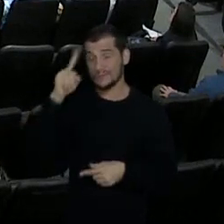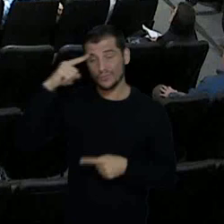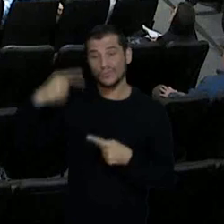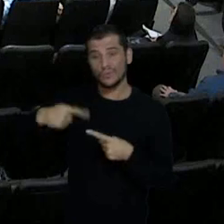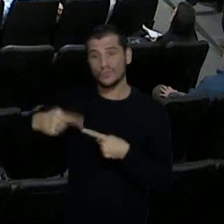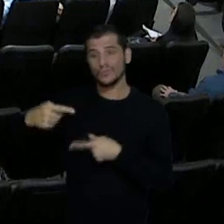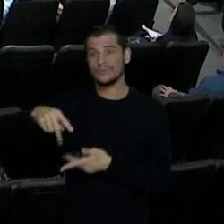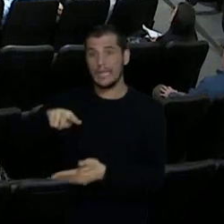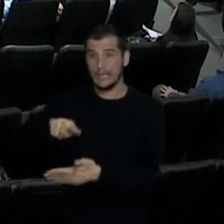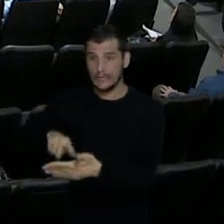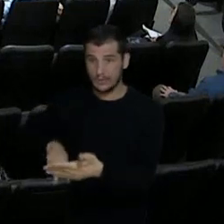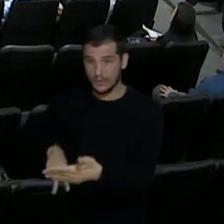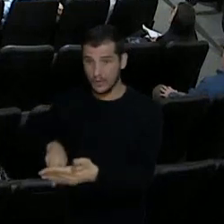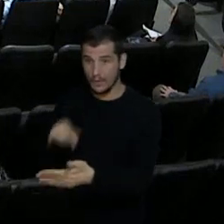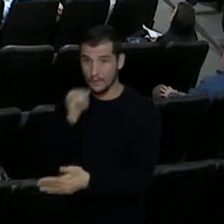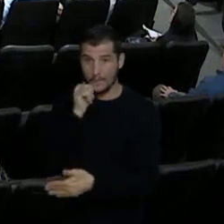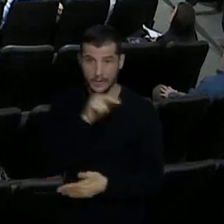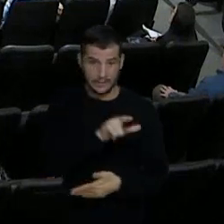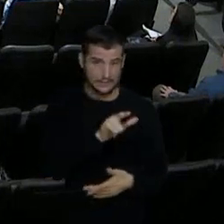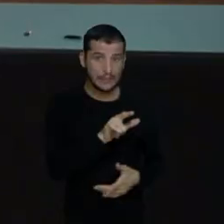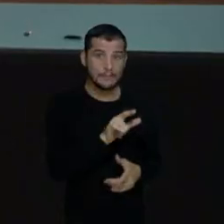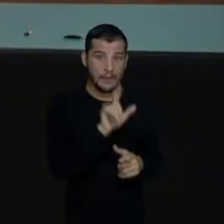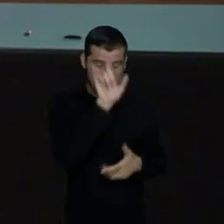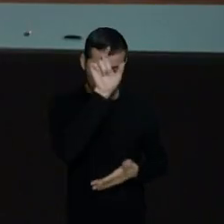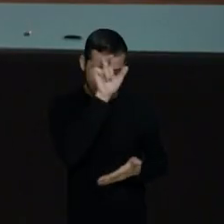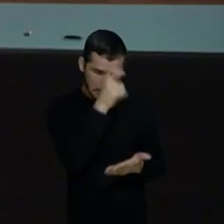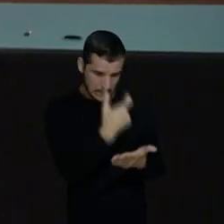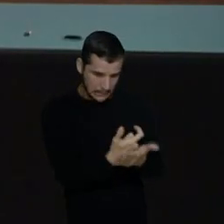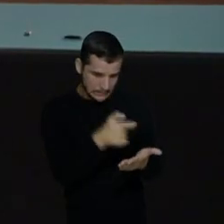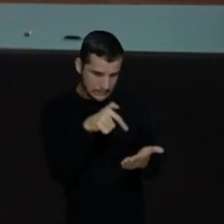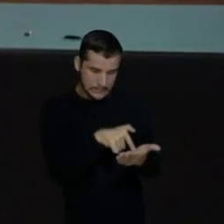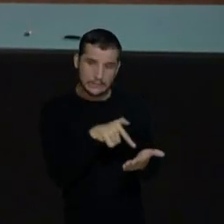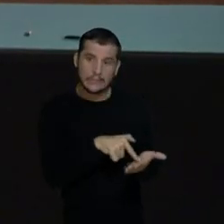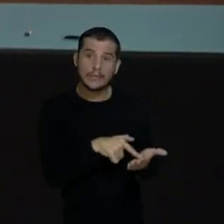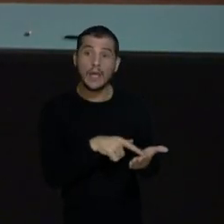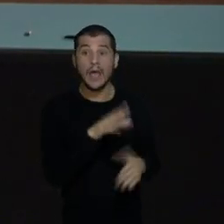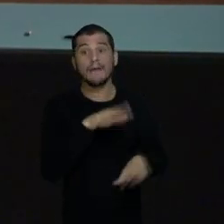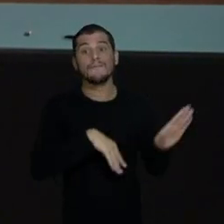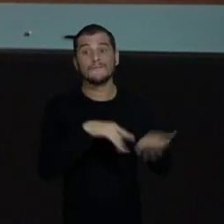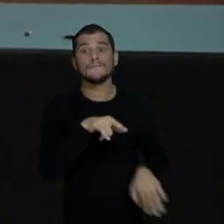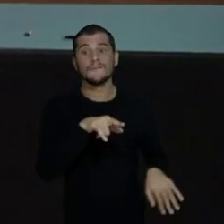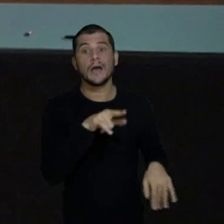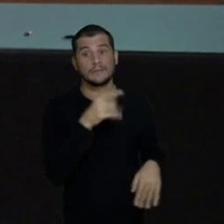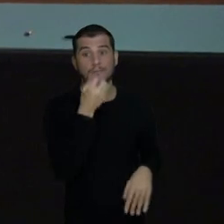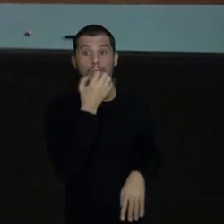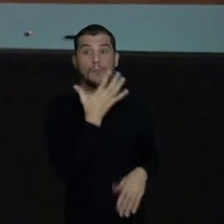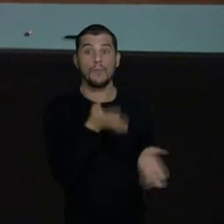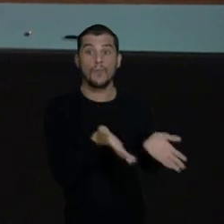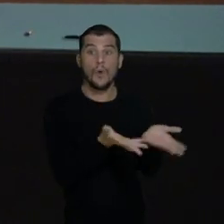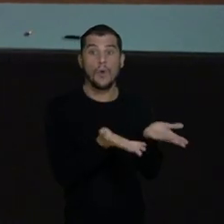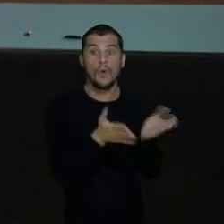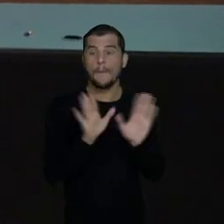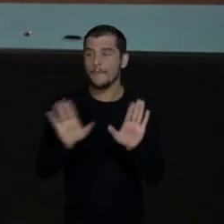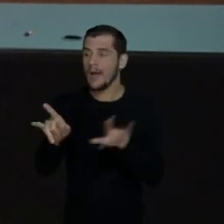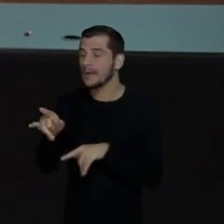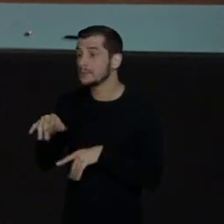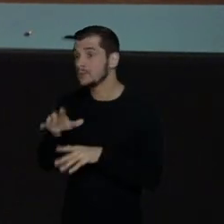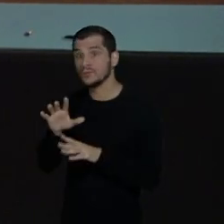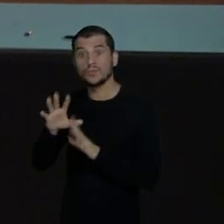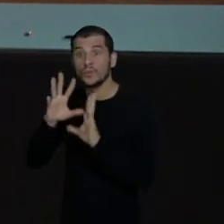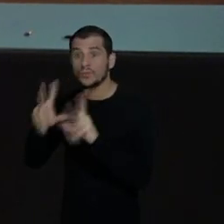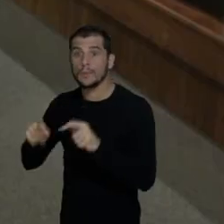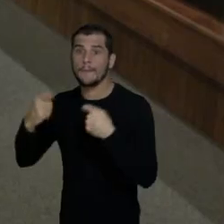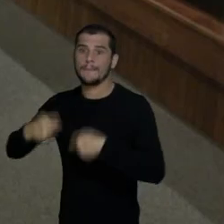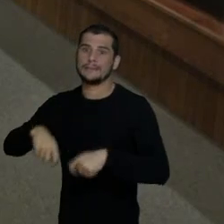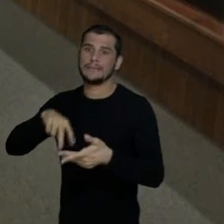outros não faz mal algum se eu tiver rotina de leitura eu preciso ler todos os dias se hoje ele só consegue ler uma